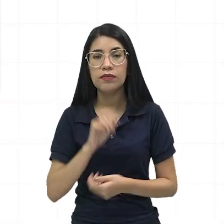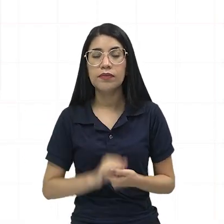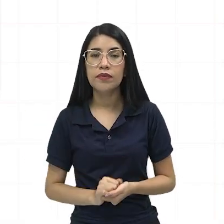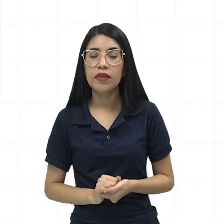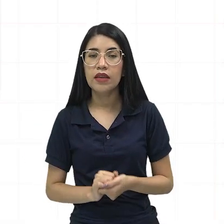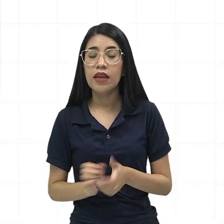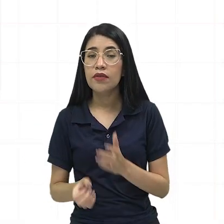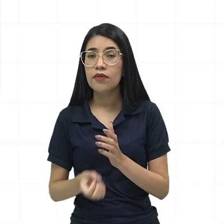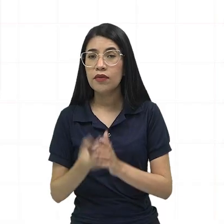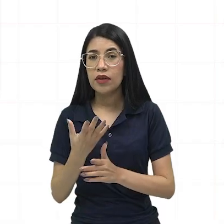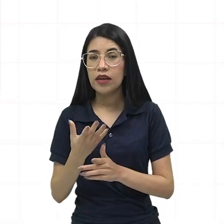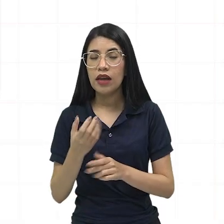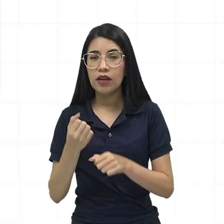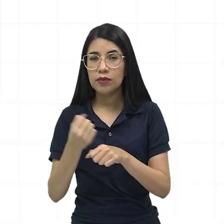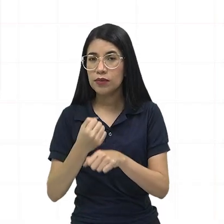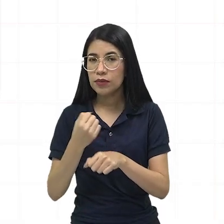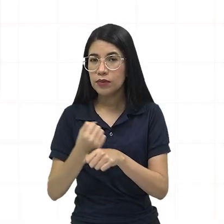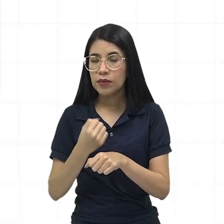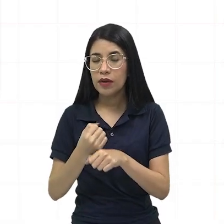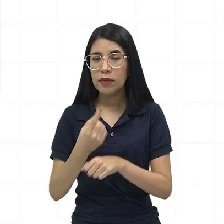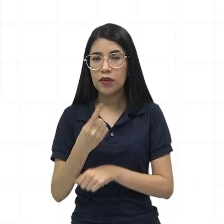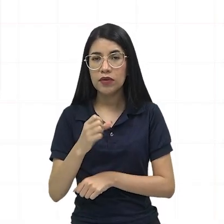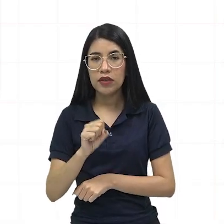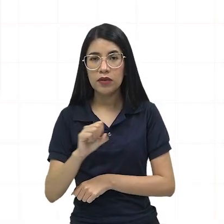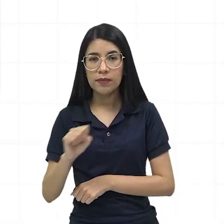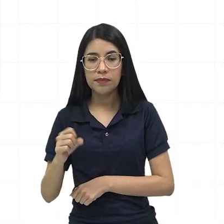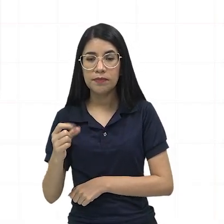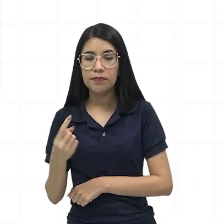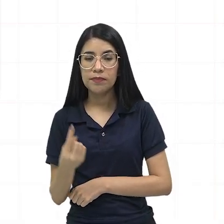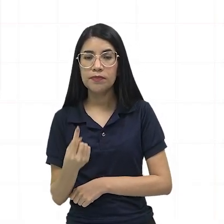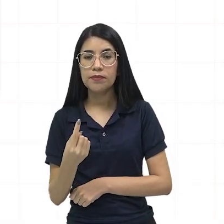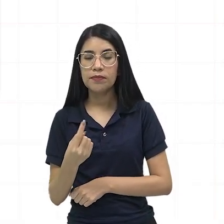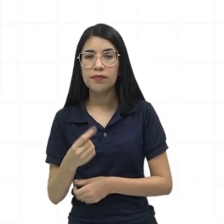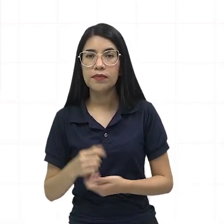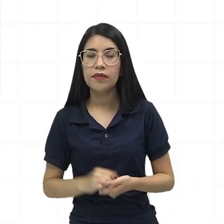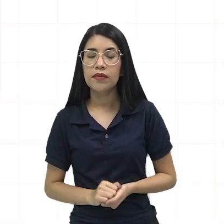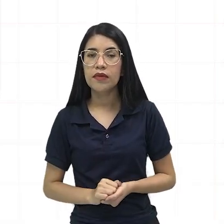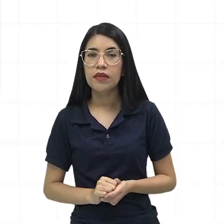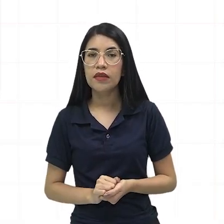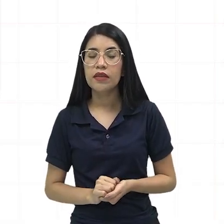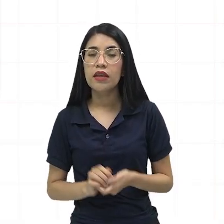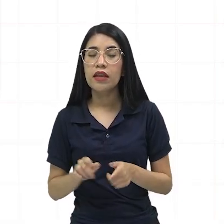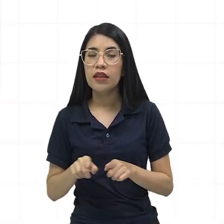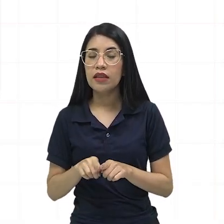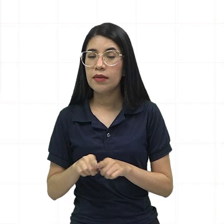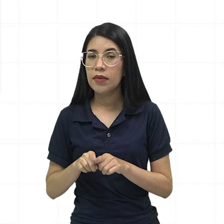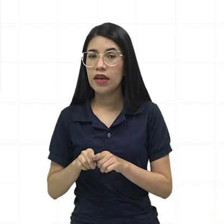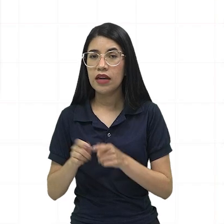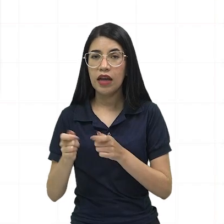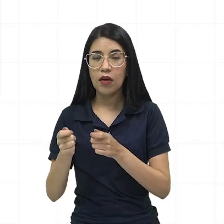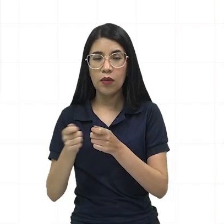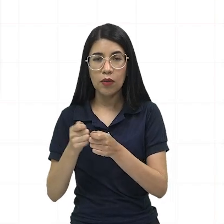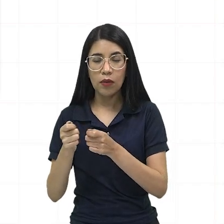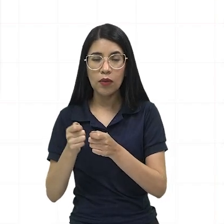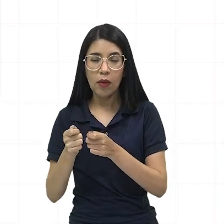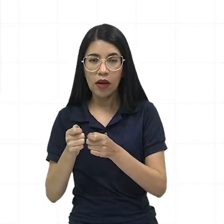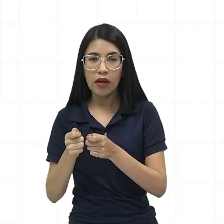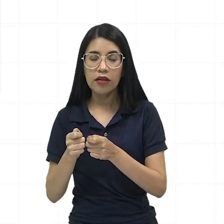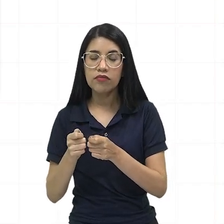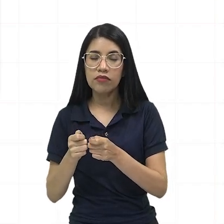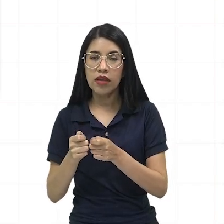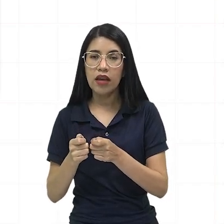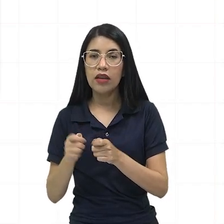ele foi construído ali em 1881, tá, gente? E basicamente ficou sob possessão dos Estados Unidos